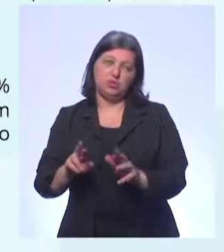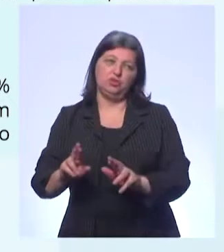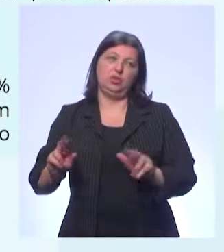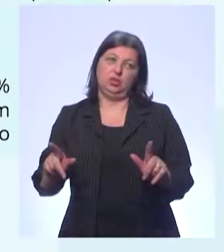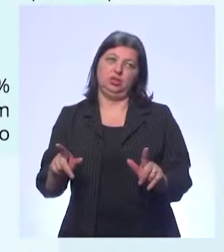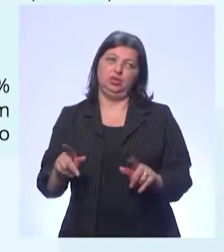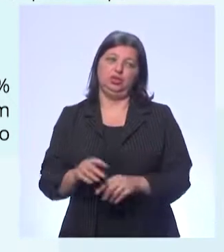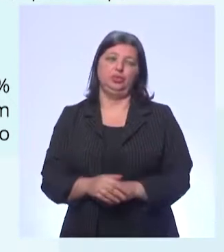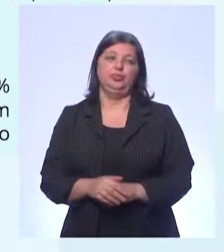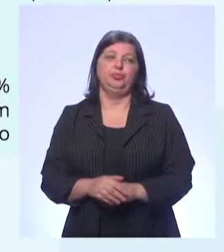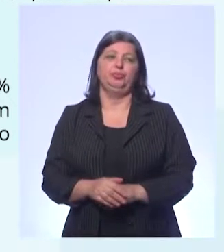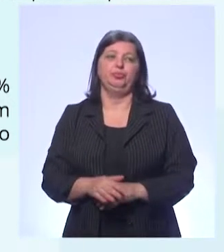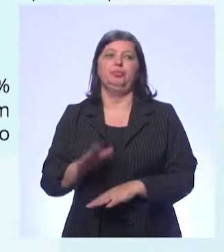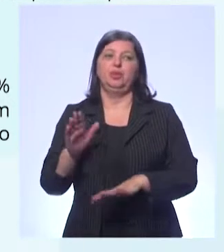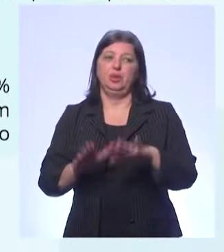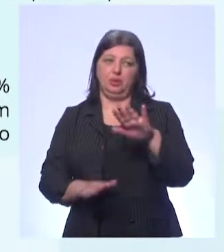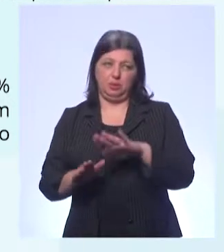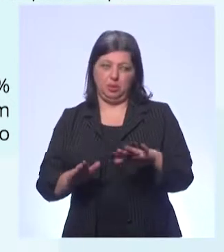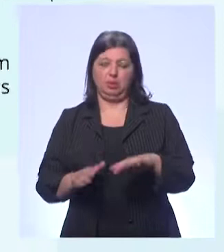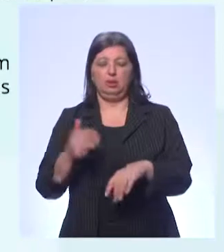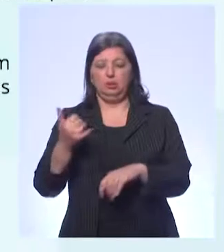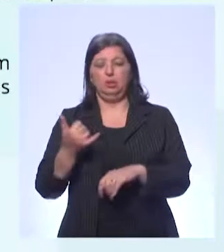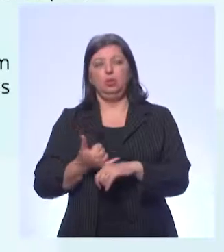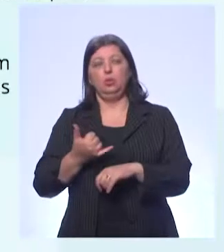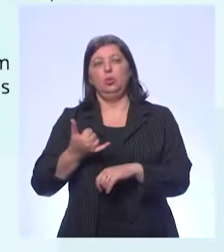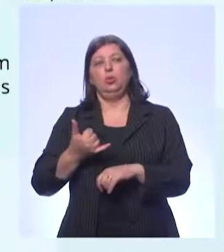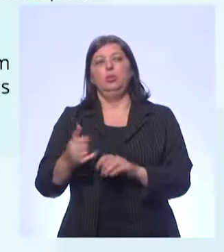quantidade de carbono, o aço troca de nome.